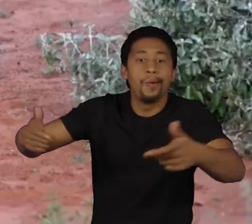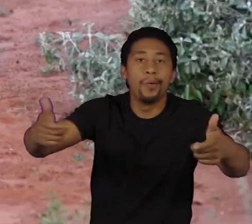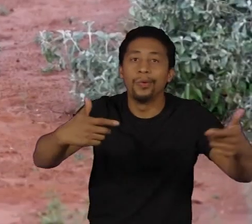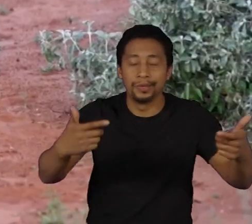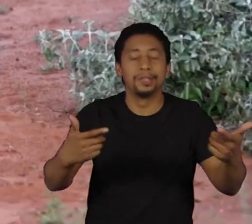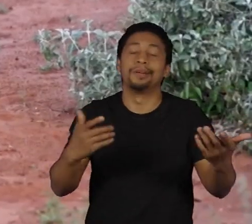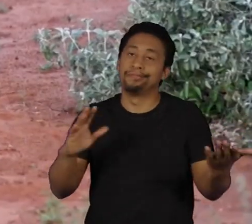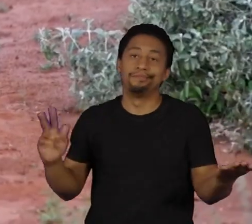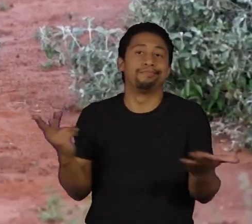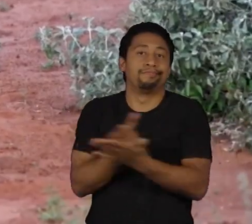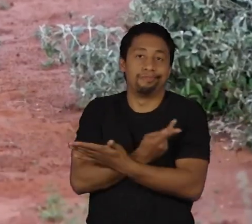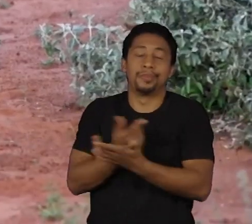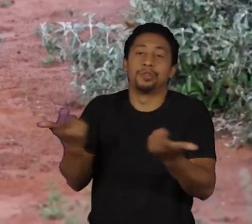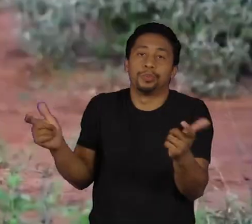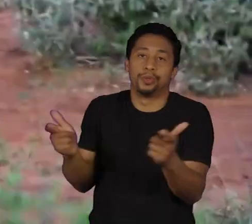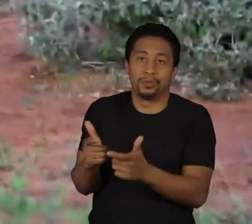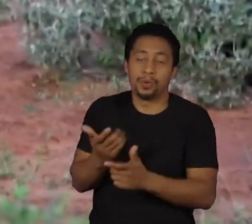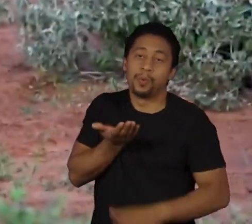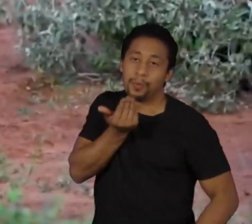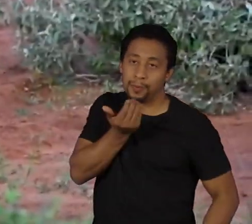presas.